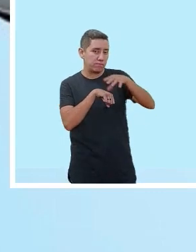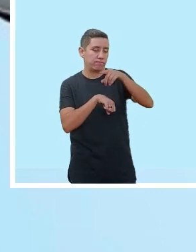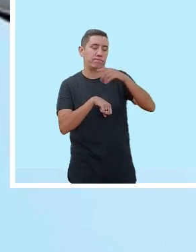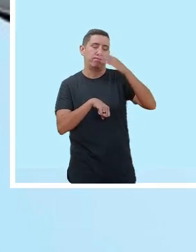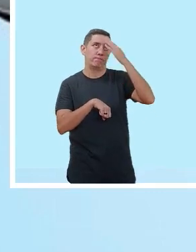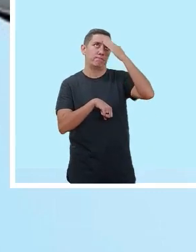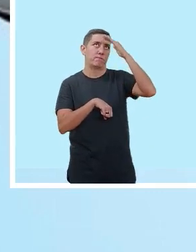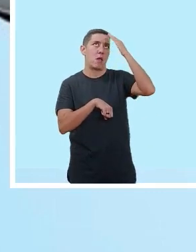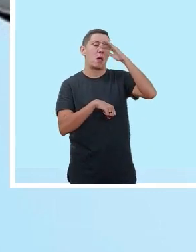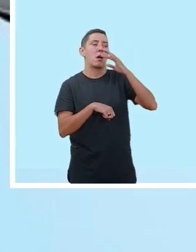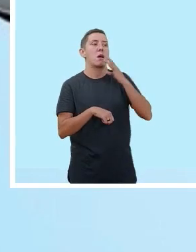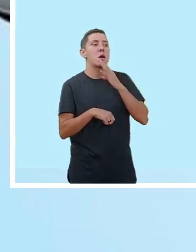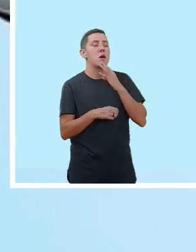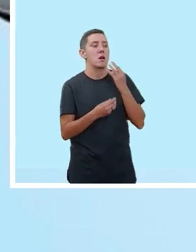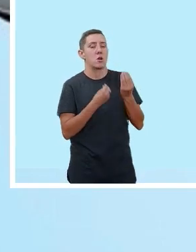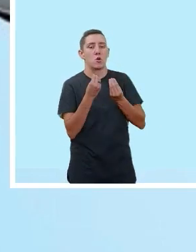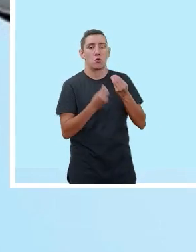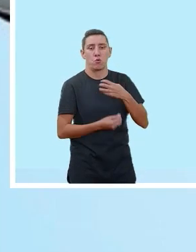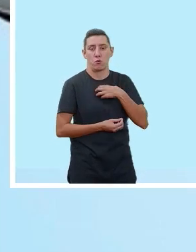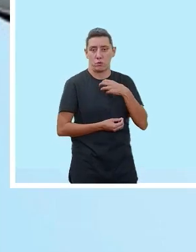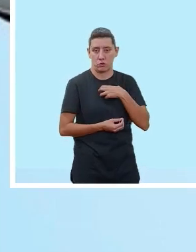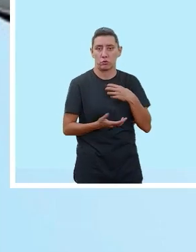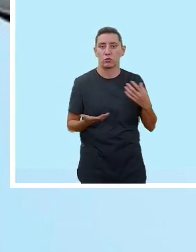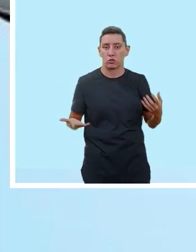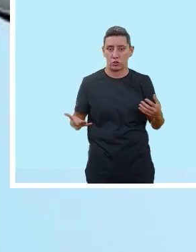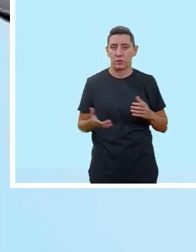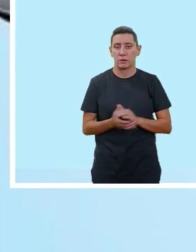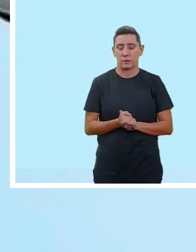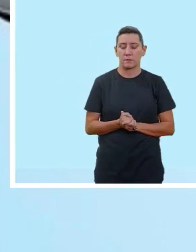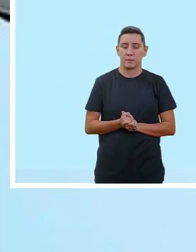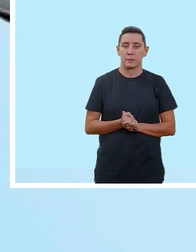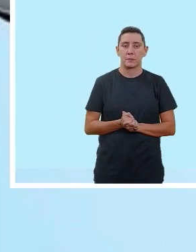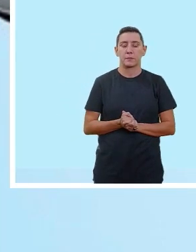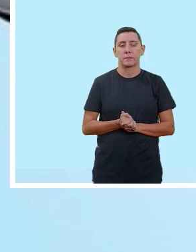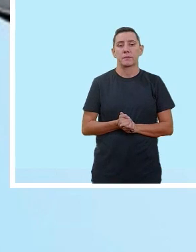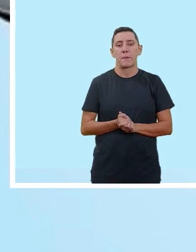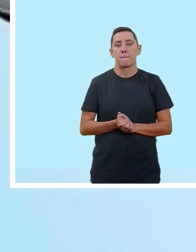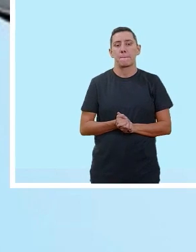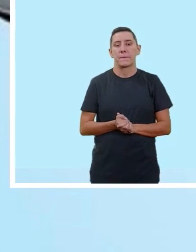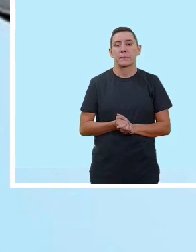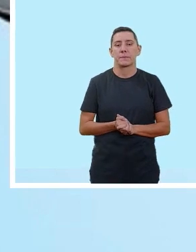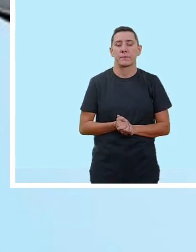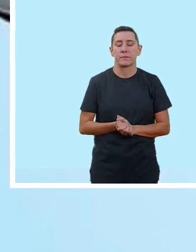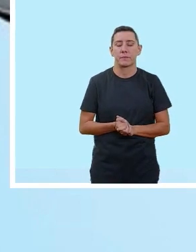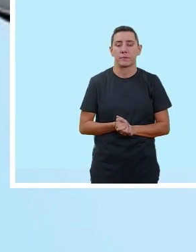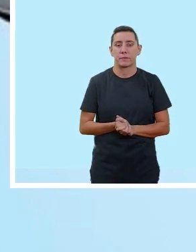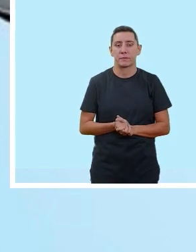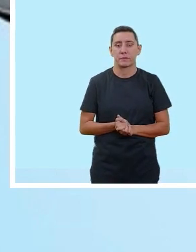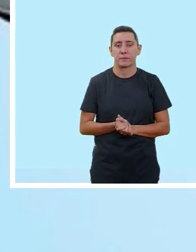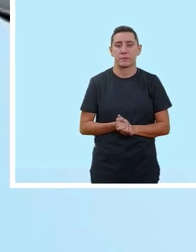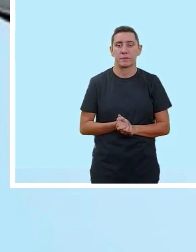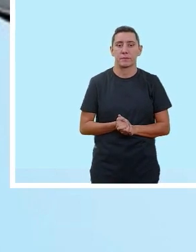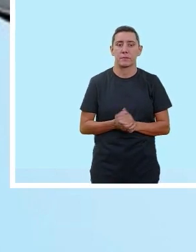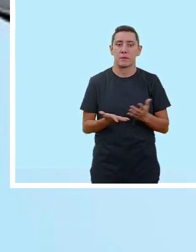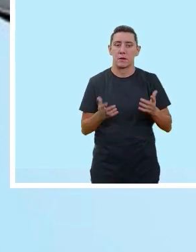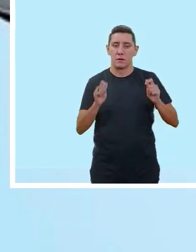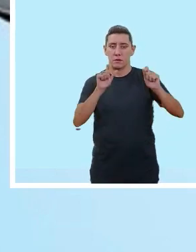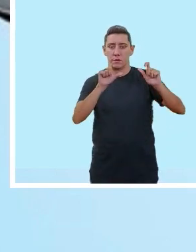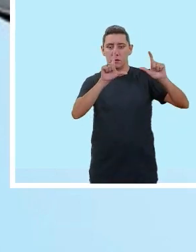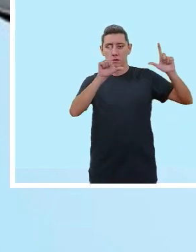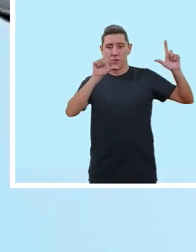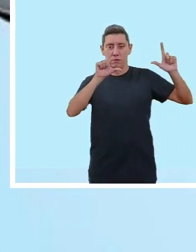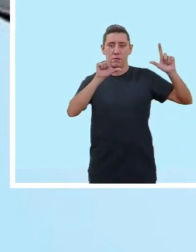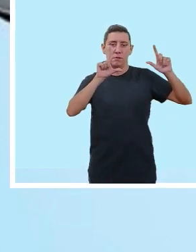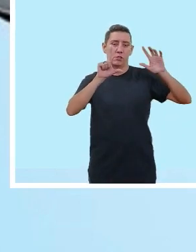como empresa e para auxiliar nesse desenvolvimento, né? Então, aqui um mapa global,